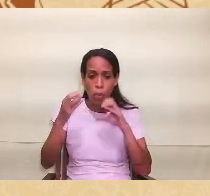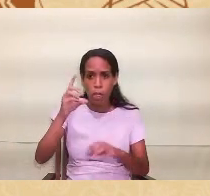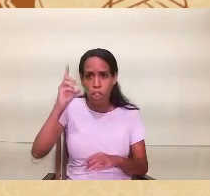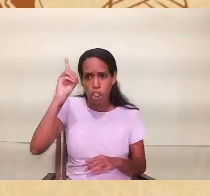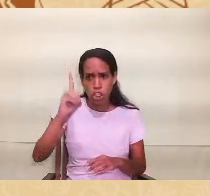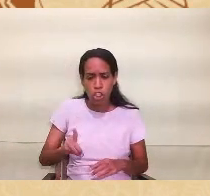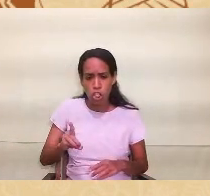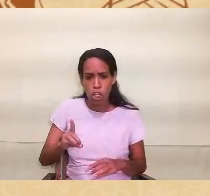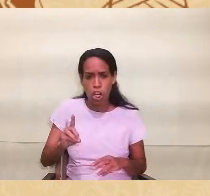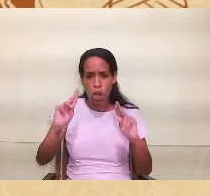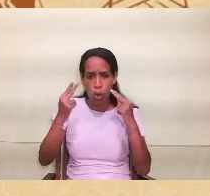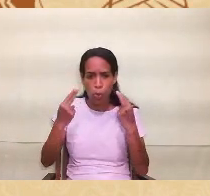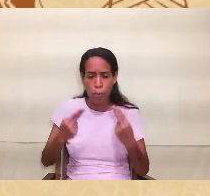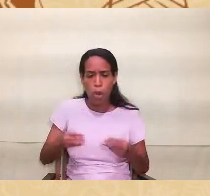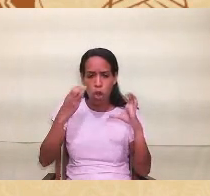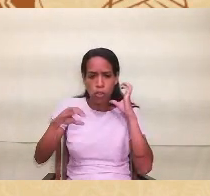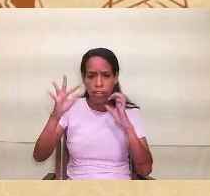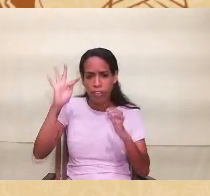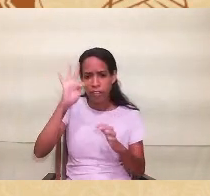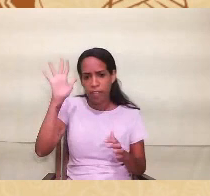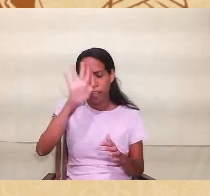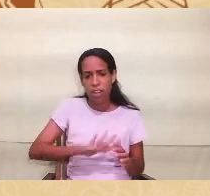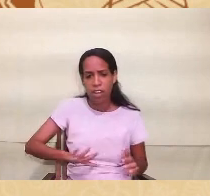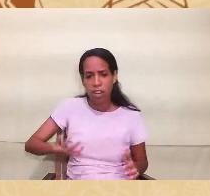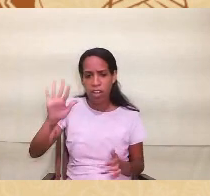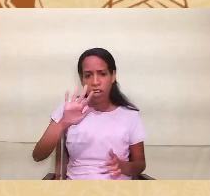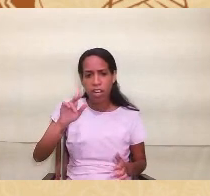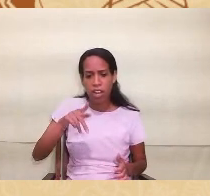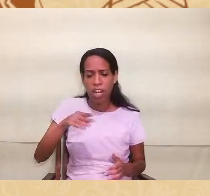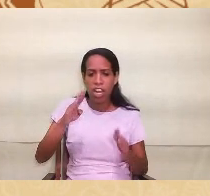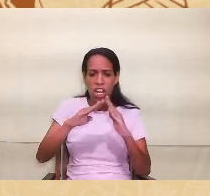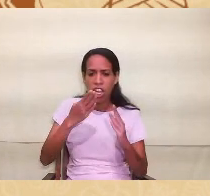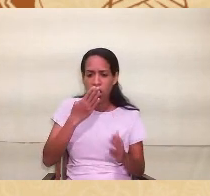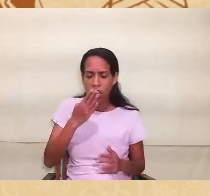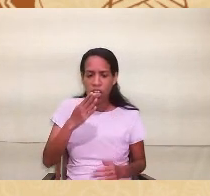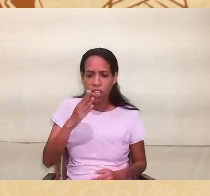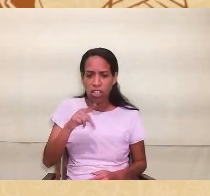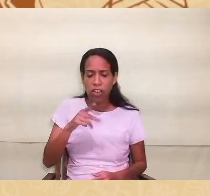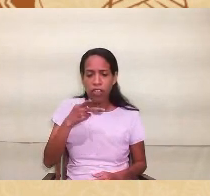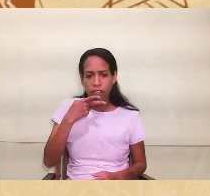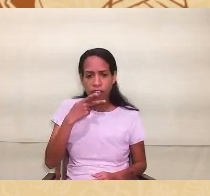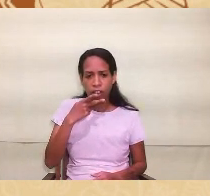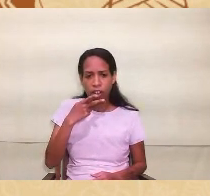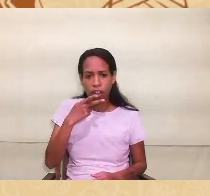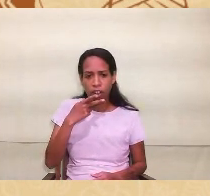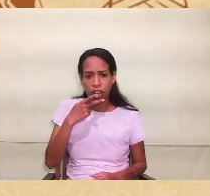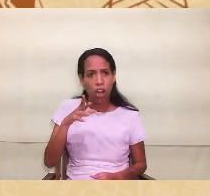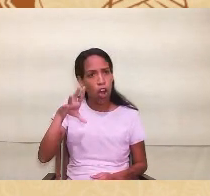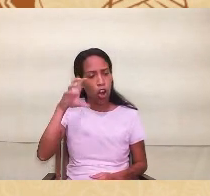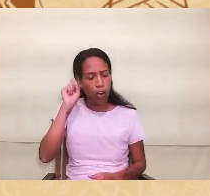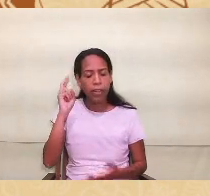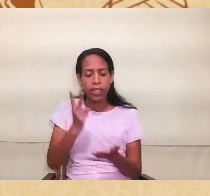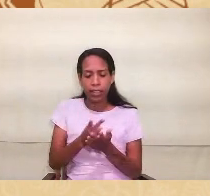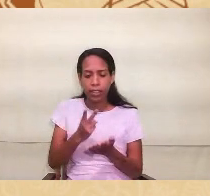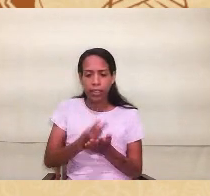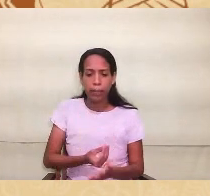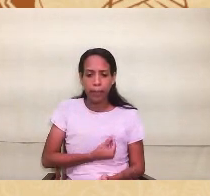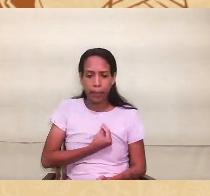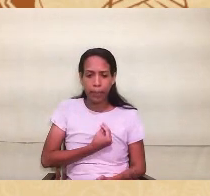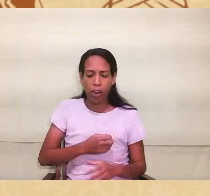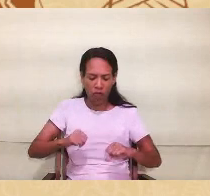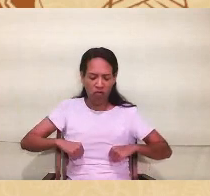do Conselho Federal de Psicologia, que é indígena, ela disse para você: parente, te ouvir é sempre um presente, me